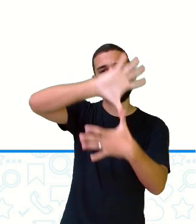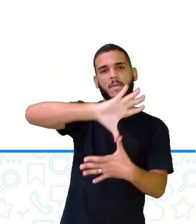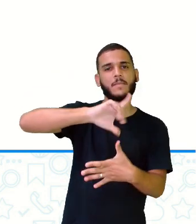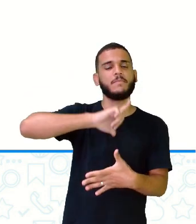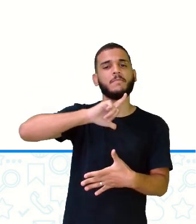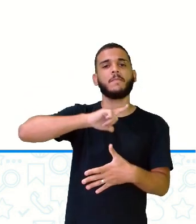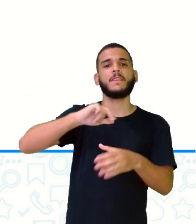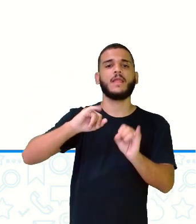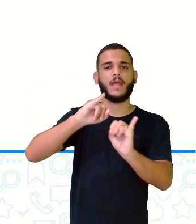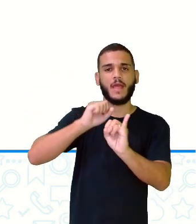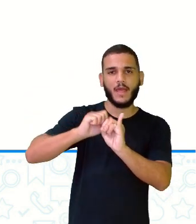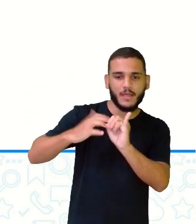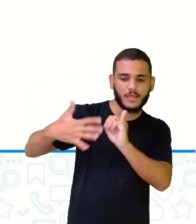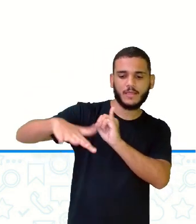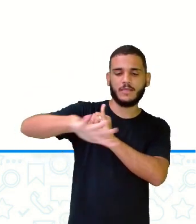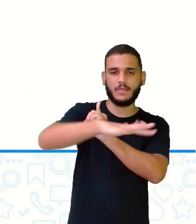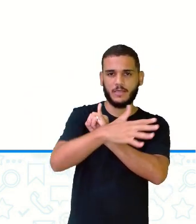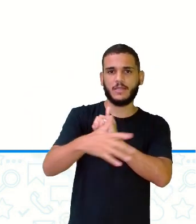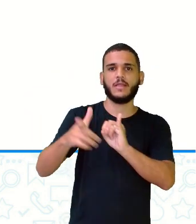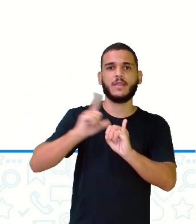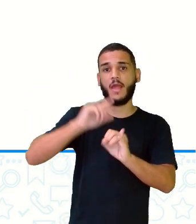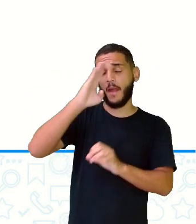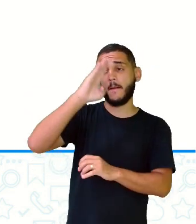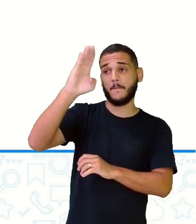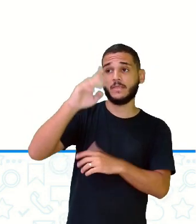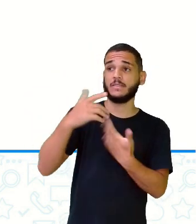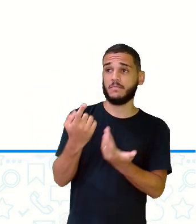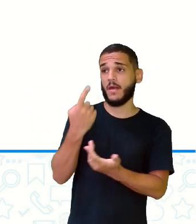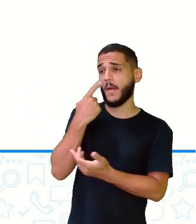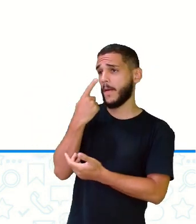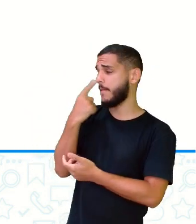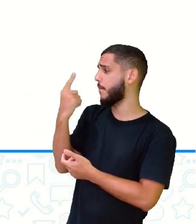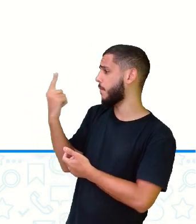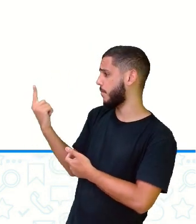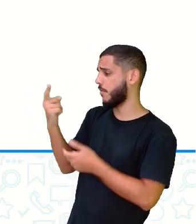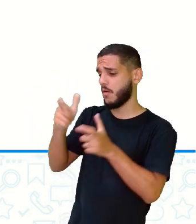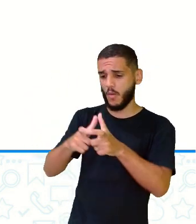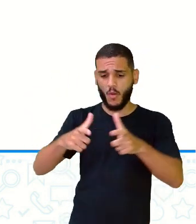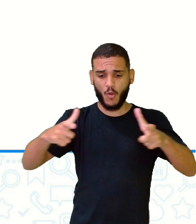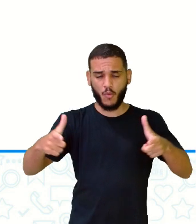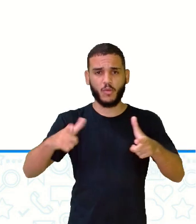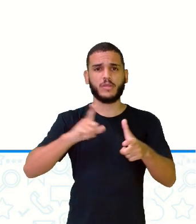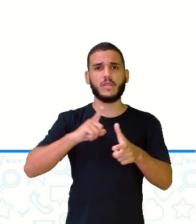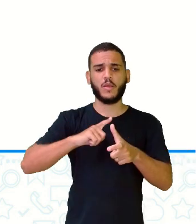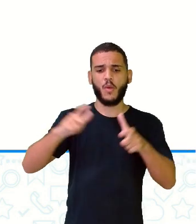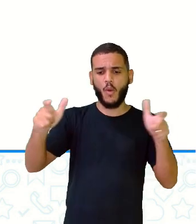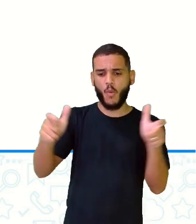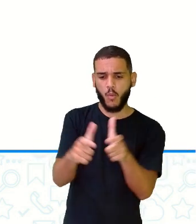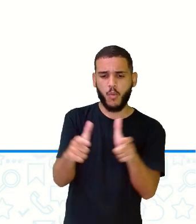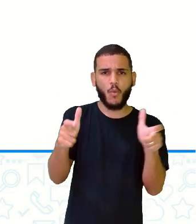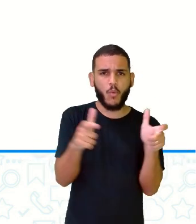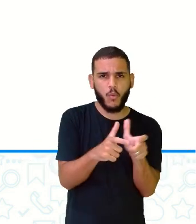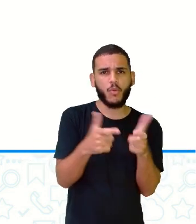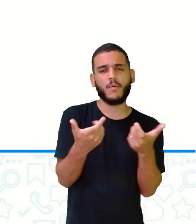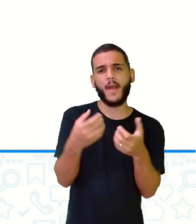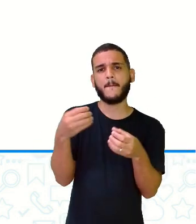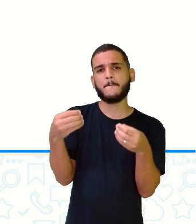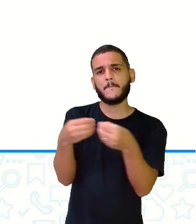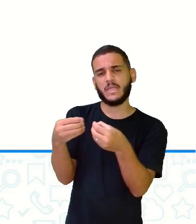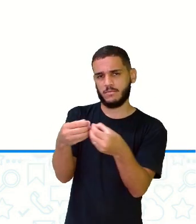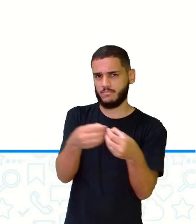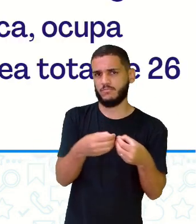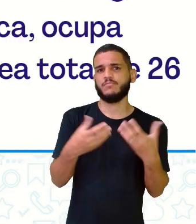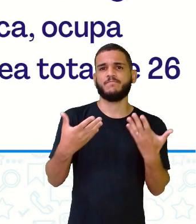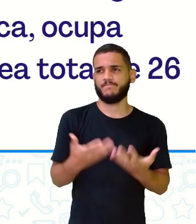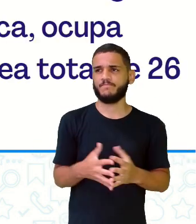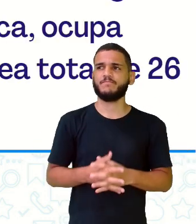esse arquipélago aqui. A gente tem a ilha principal, que é essa maior, e tem as menorezinhas que ficam próximas a